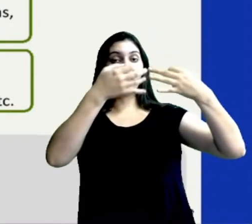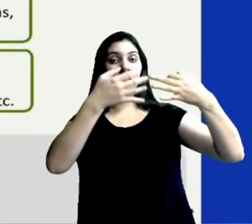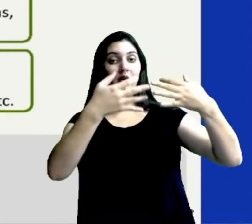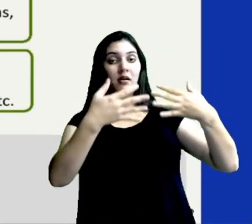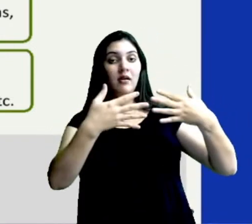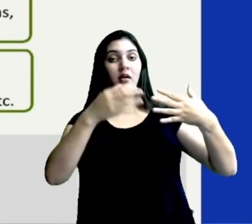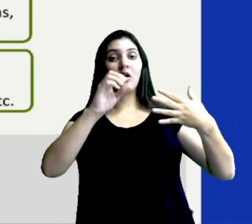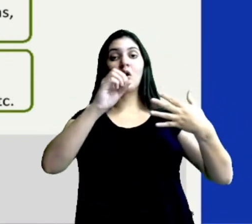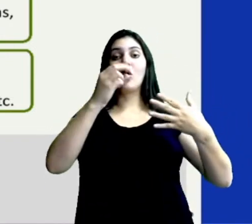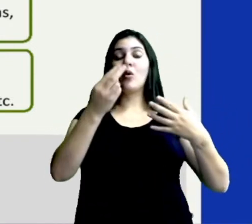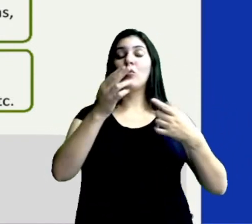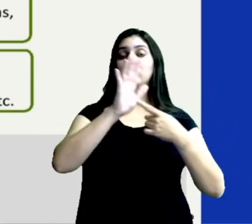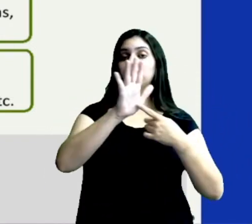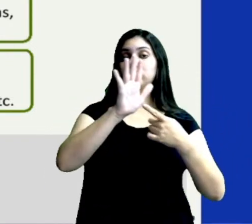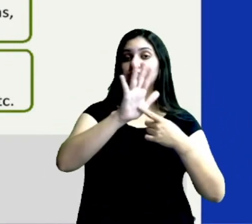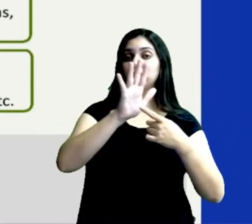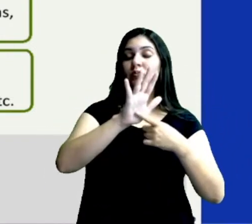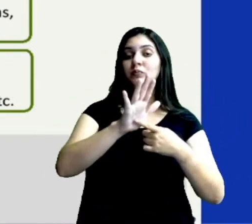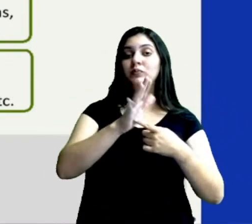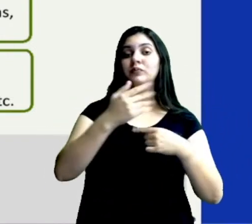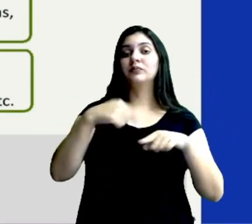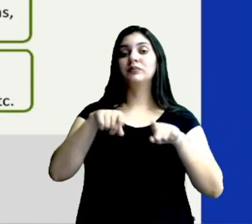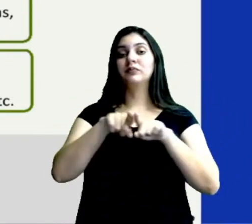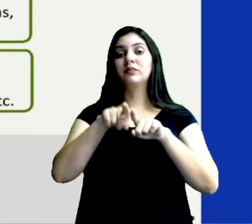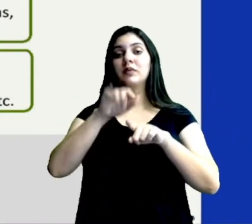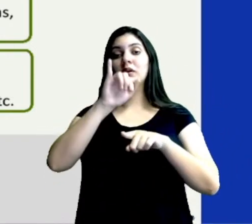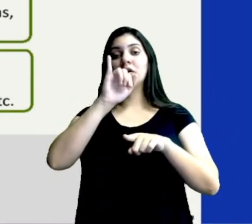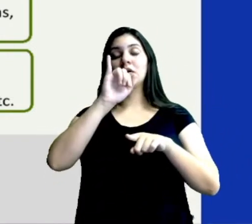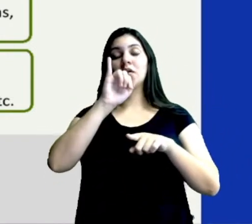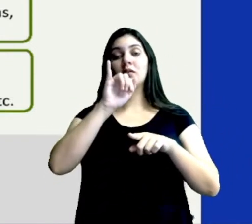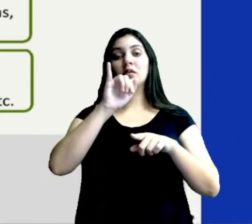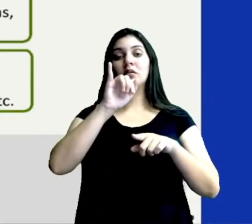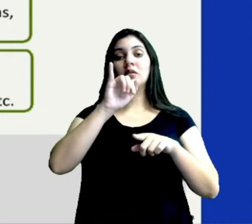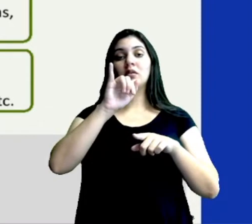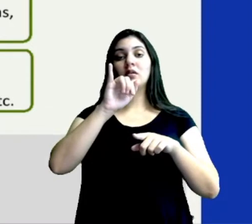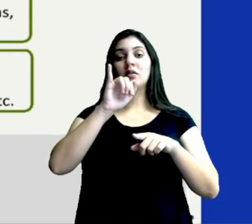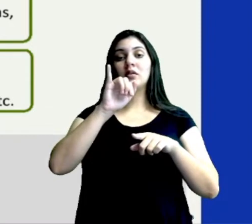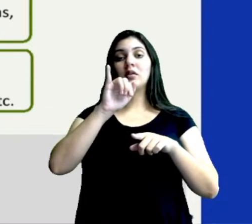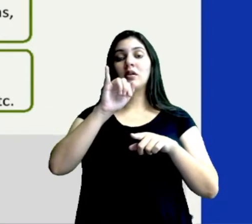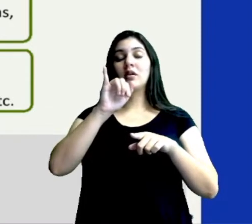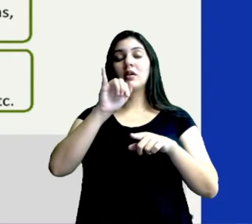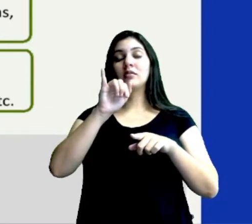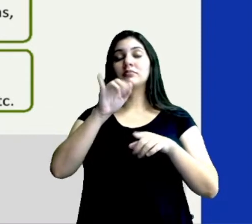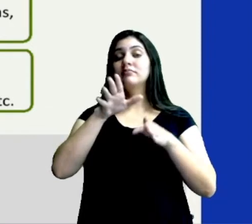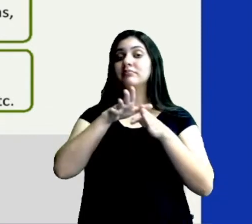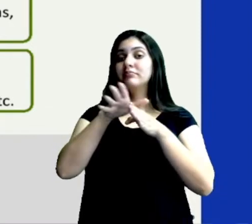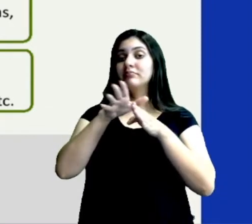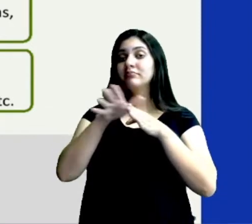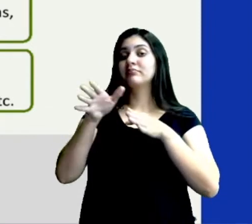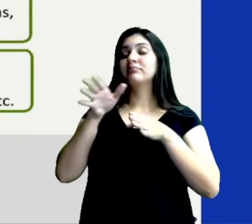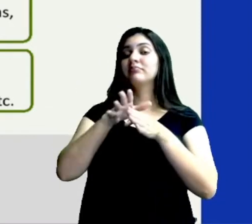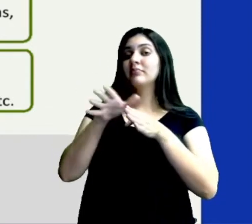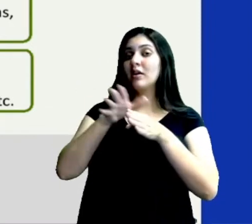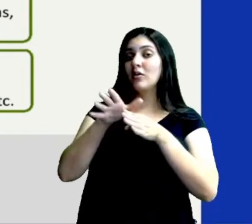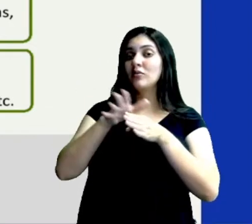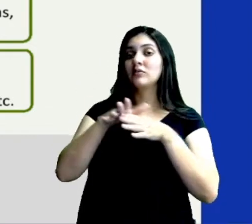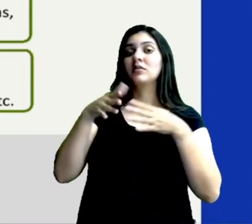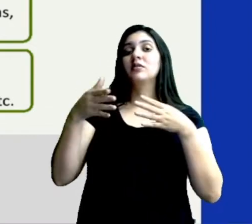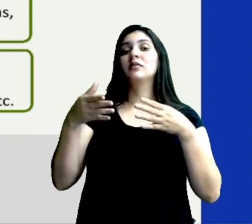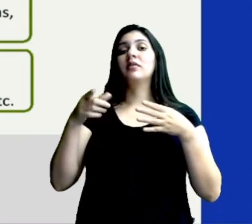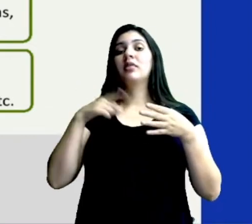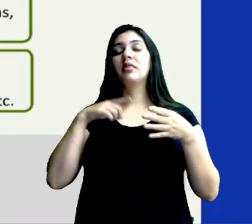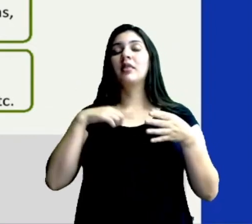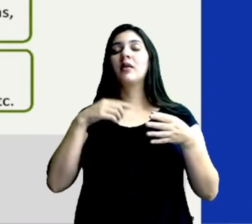explicativo ou expositivo, injuntivo ou instrucional, tá bom? Então, temos ali